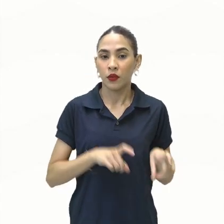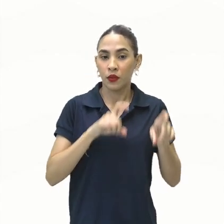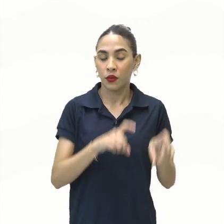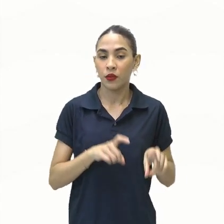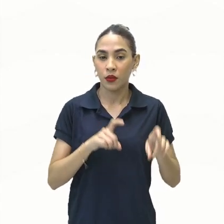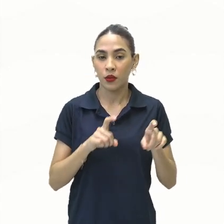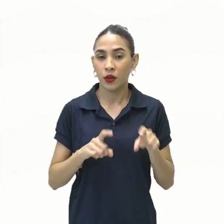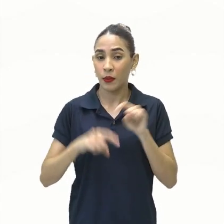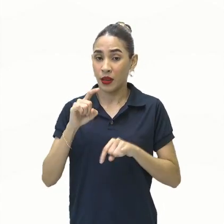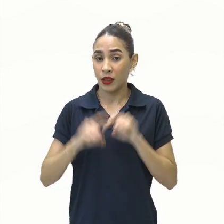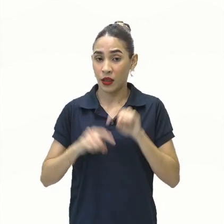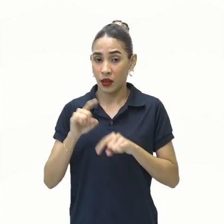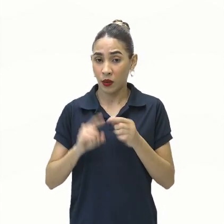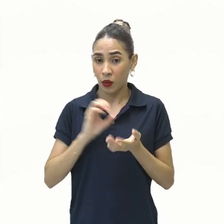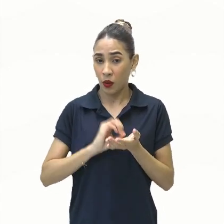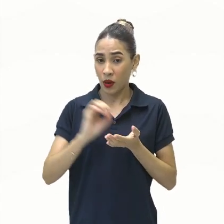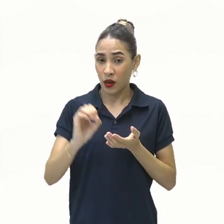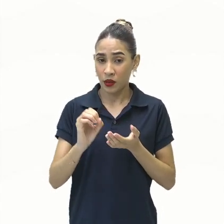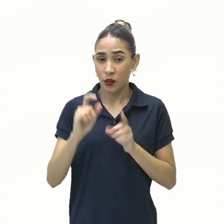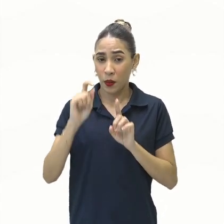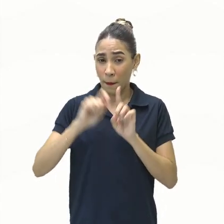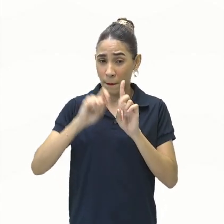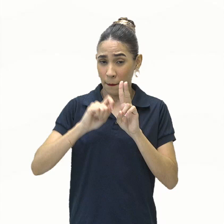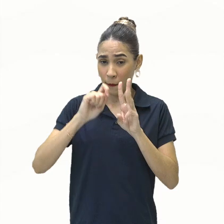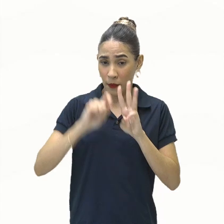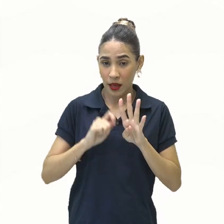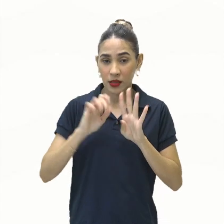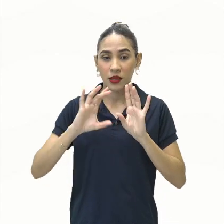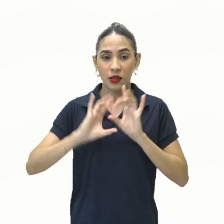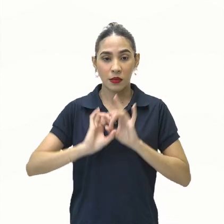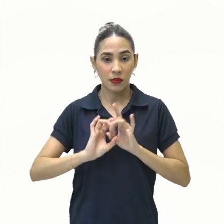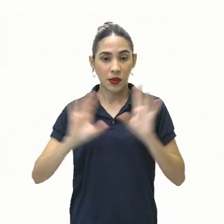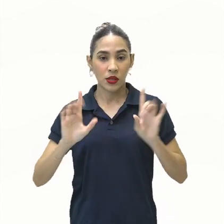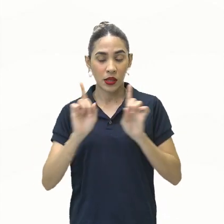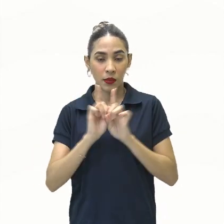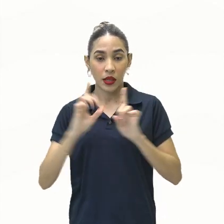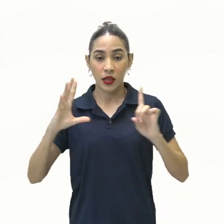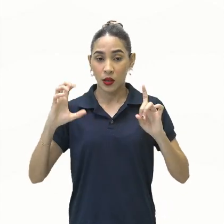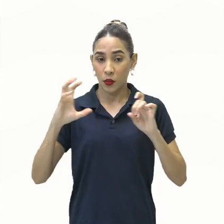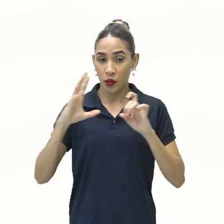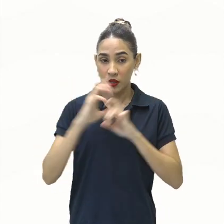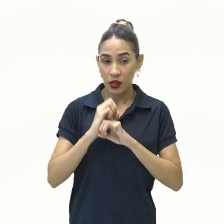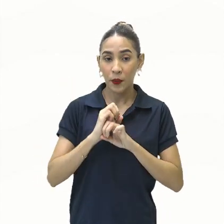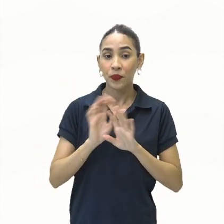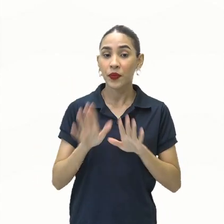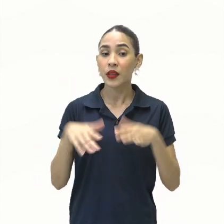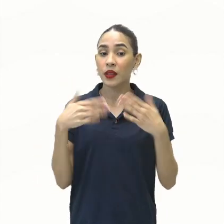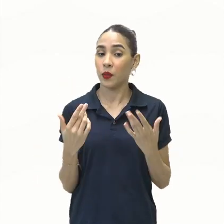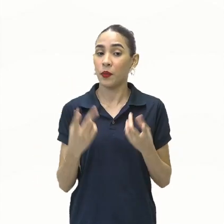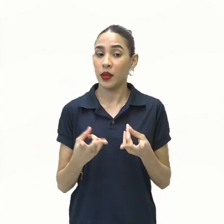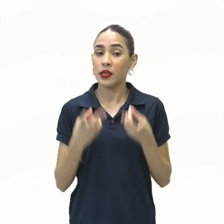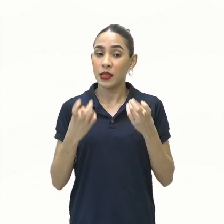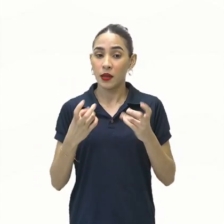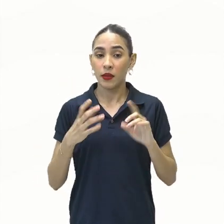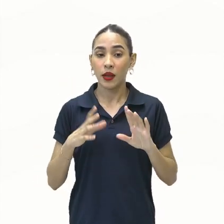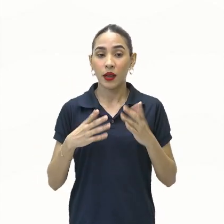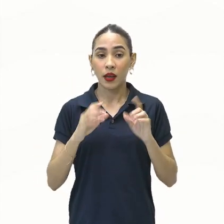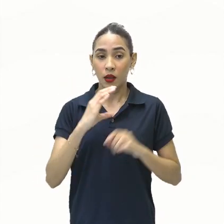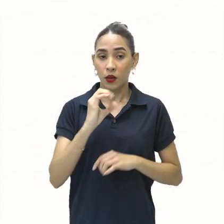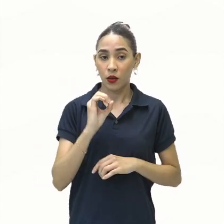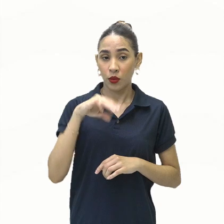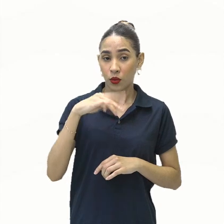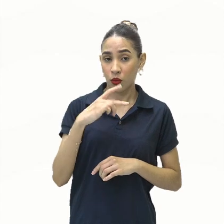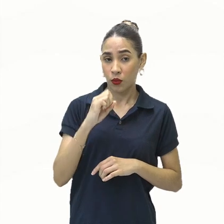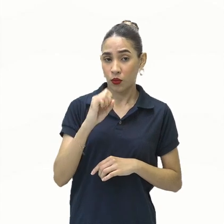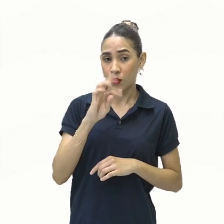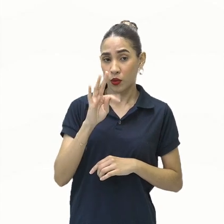orgânicos ficam em um lugar por meses para permitir a decomposição. Então note que a compostagem ela tem